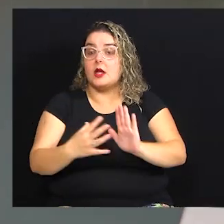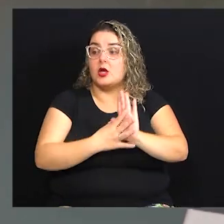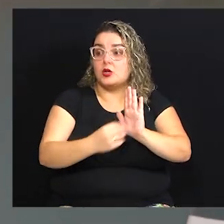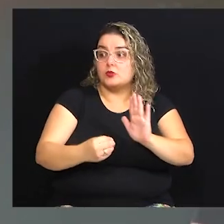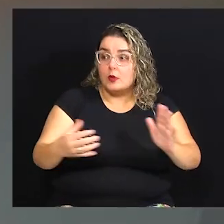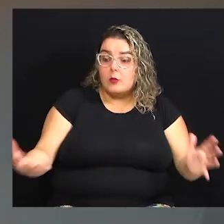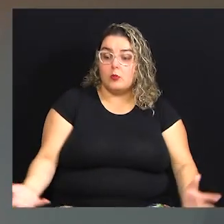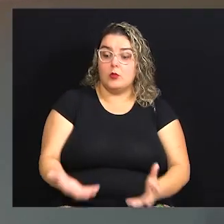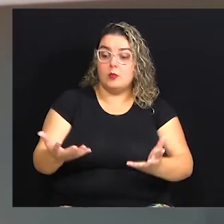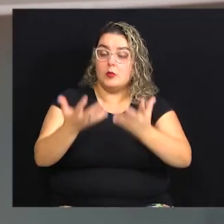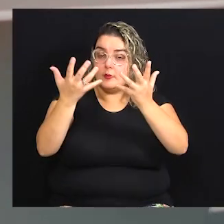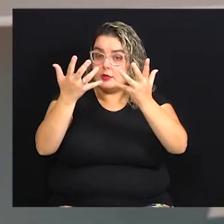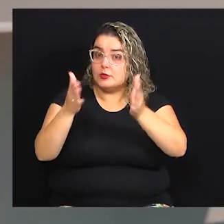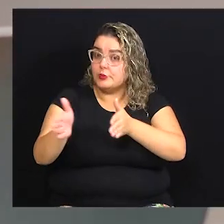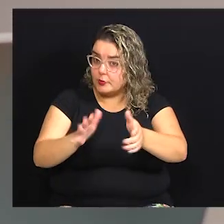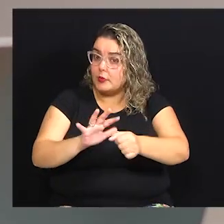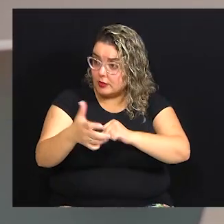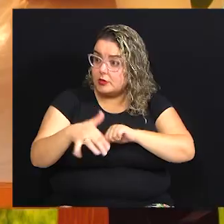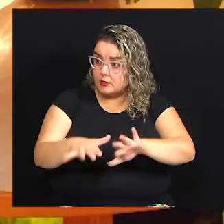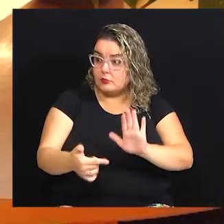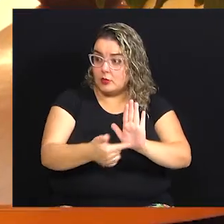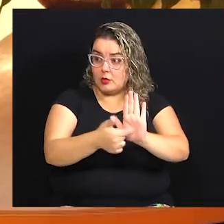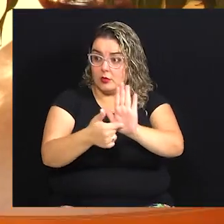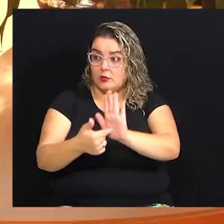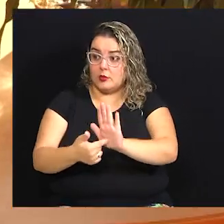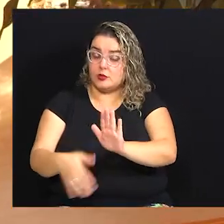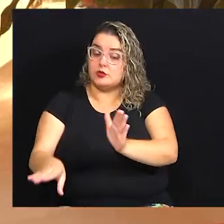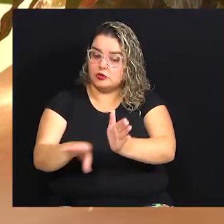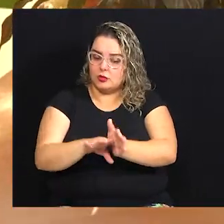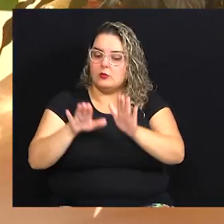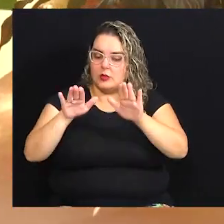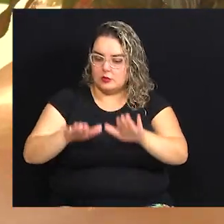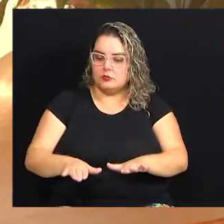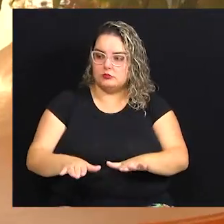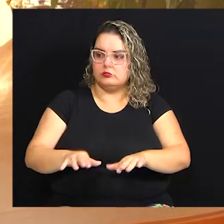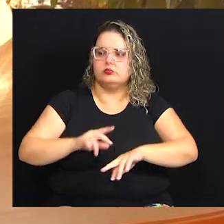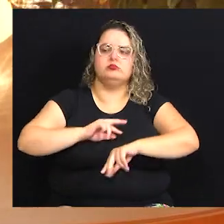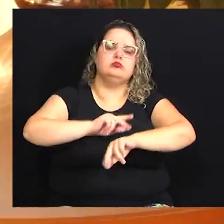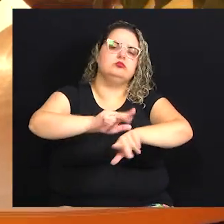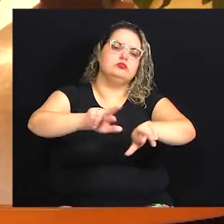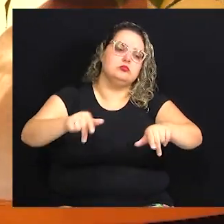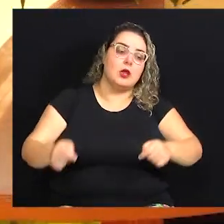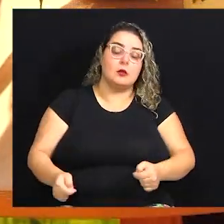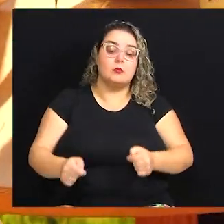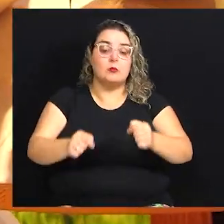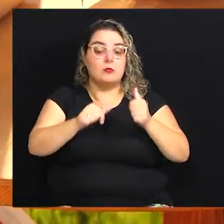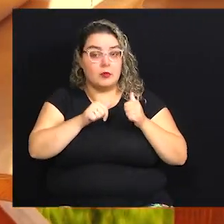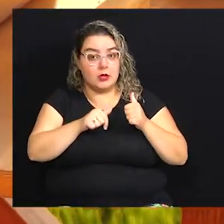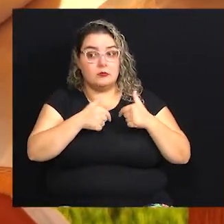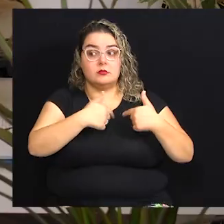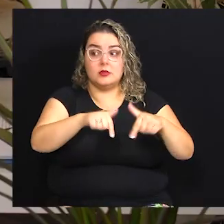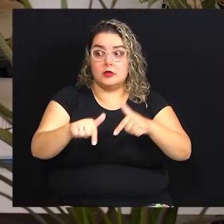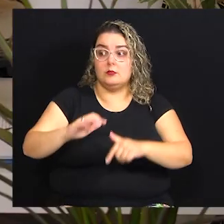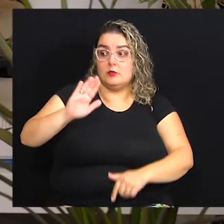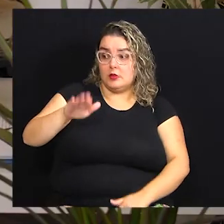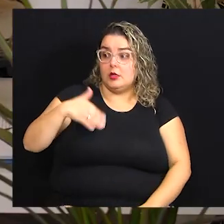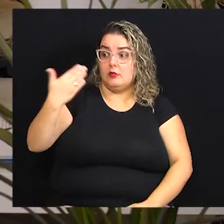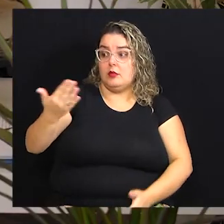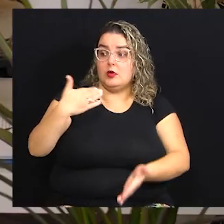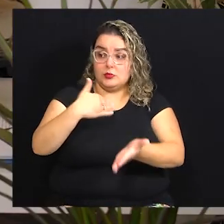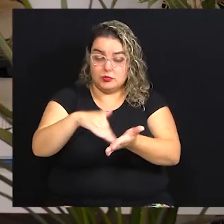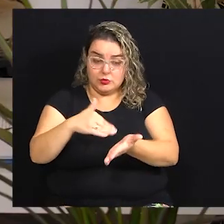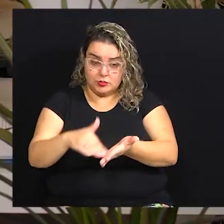foi impulsionado durante a pandemia e mostrou que veio para ficar. Há diversas vantagens em trabalhar fora